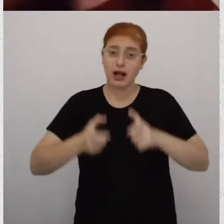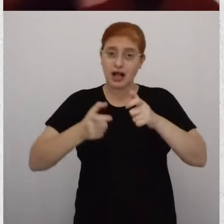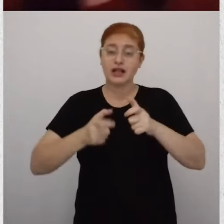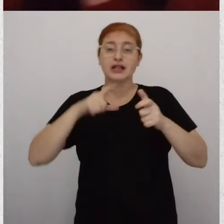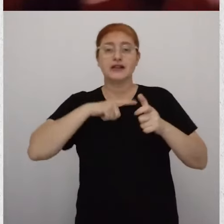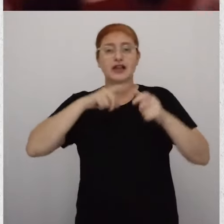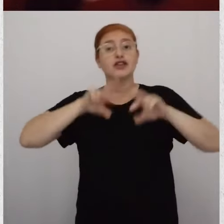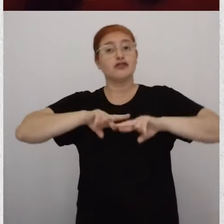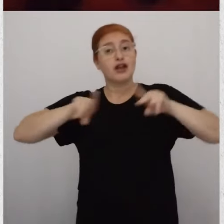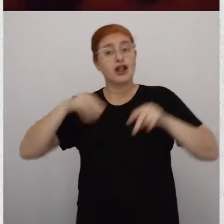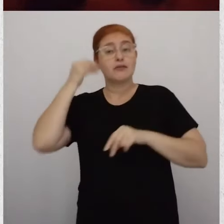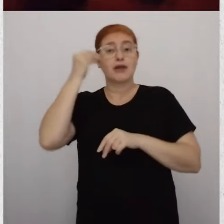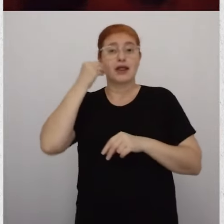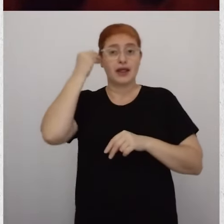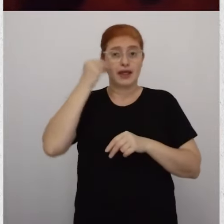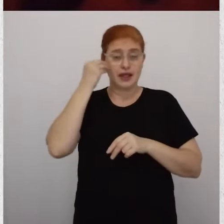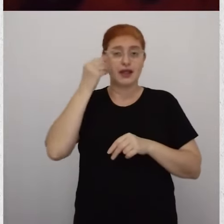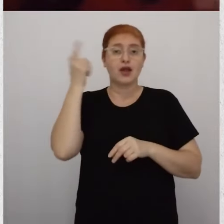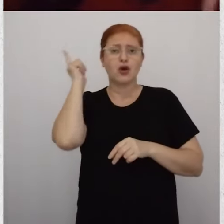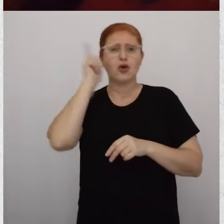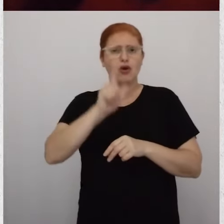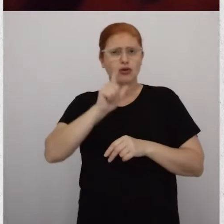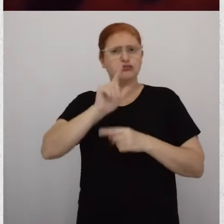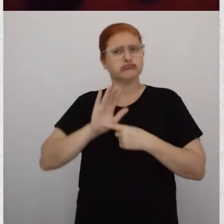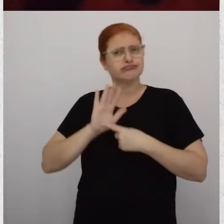diferentes experiências possam de fato emergir